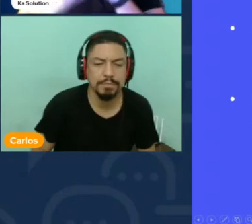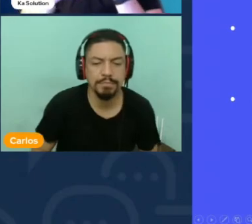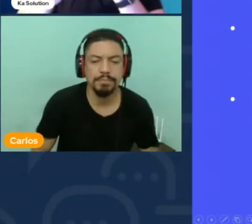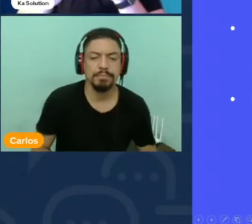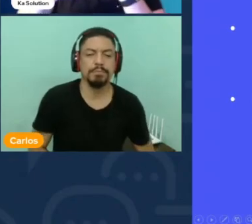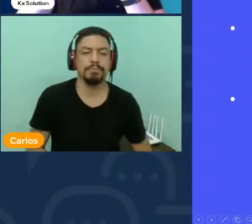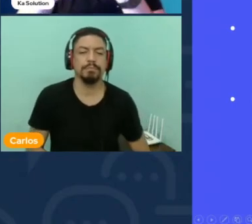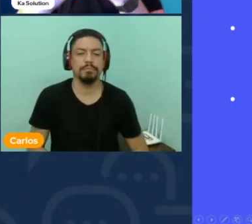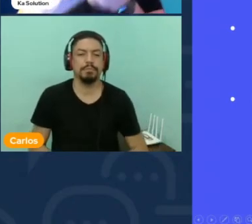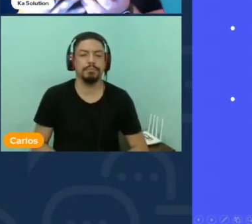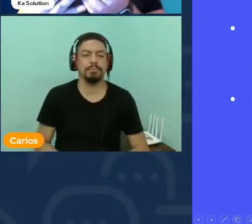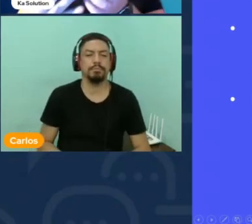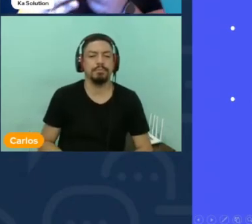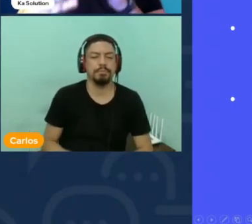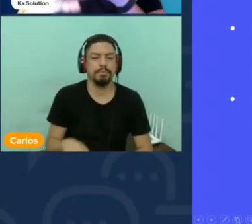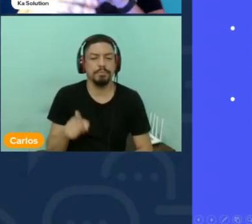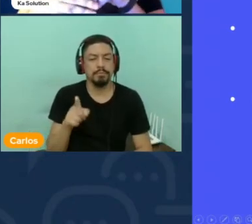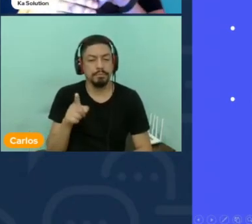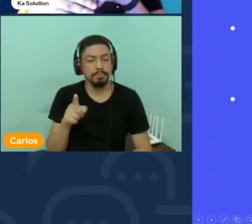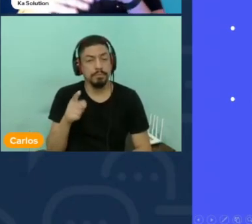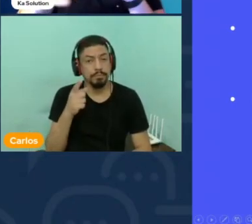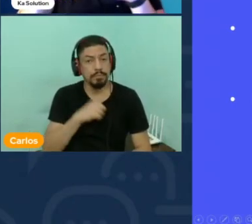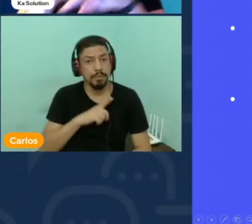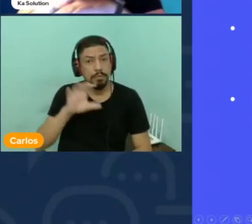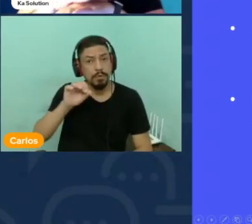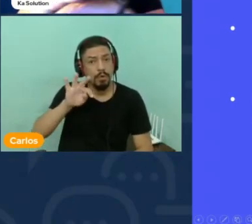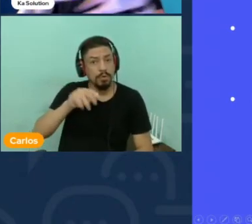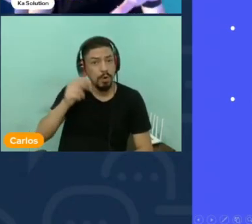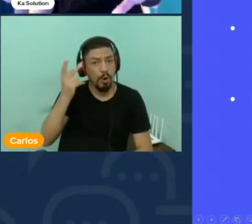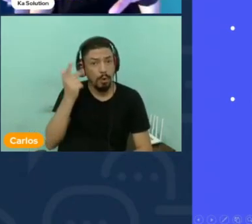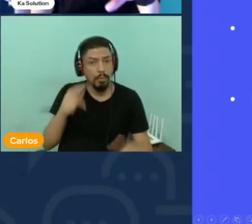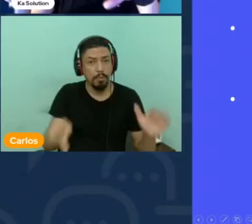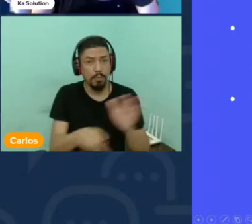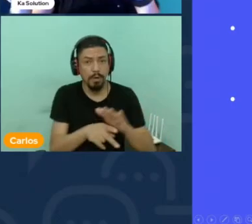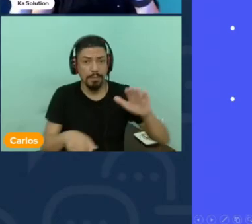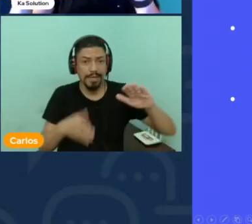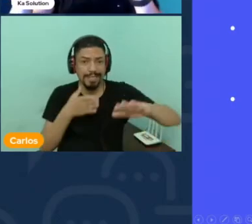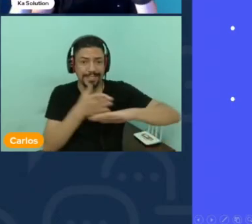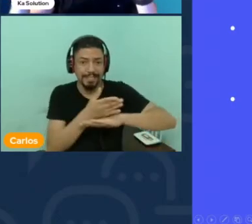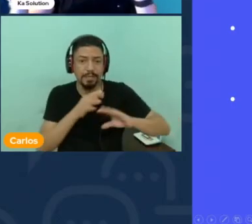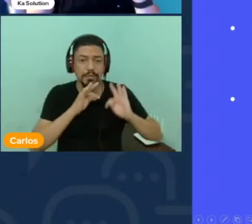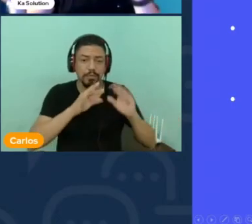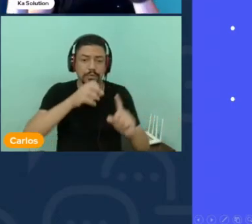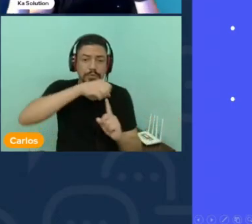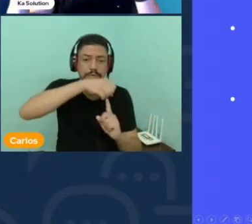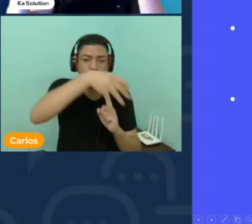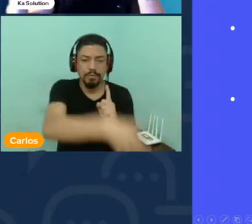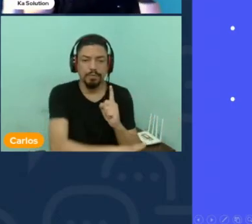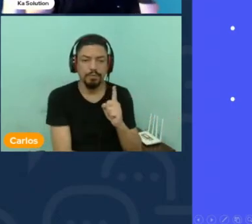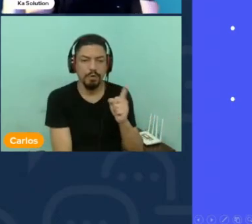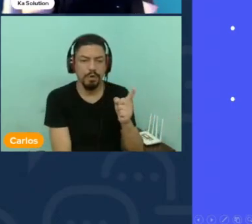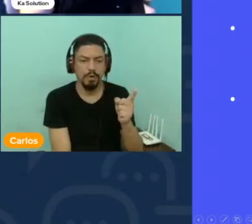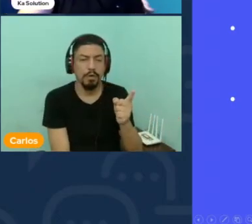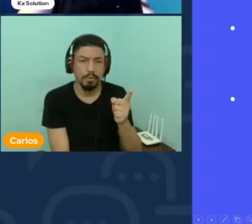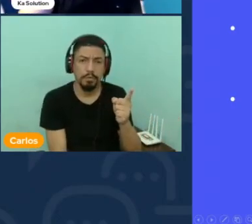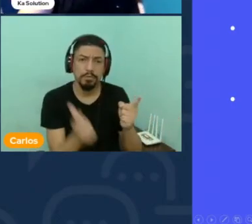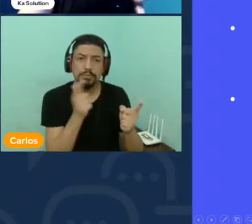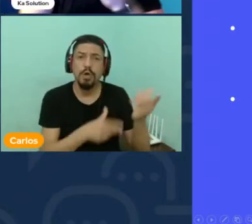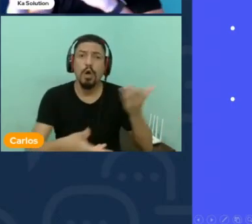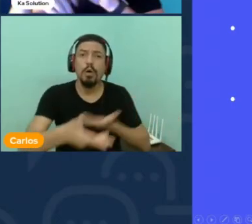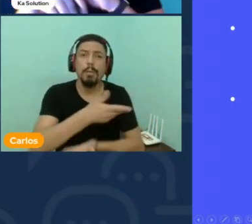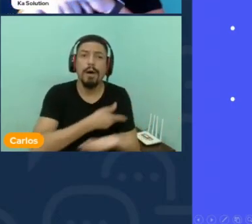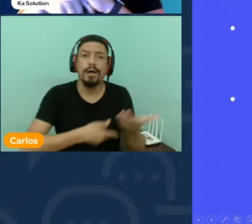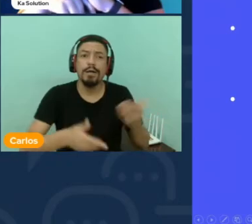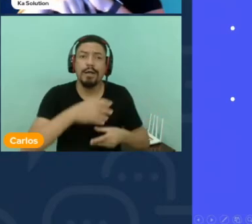é um repositório comum ali de acesso, onde todos os meus servidores podem, compartilhar o